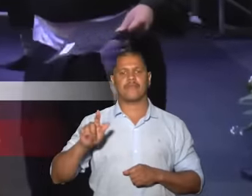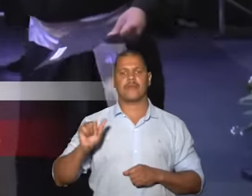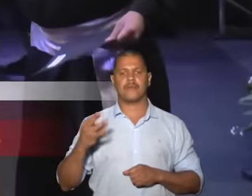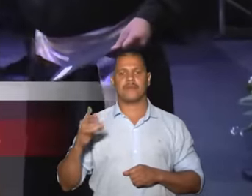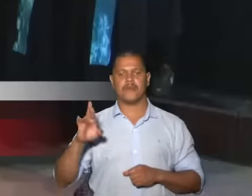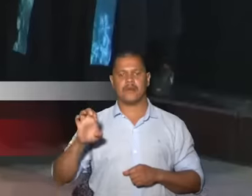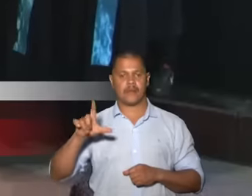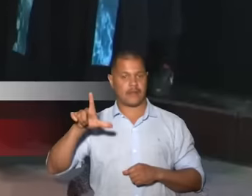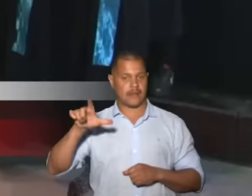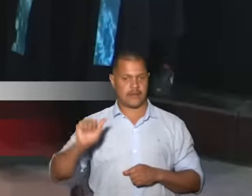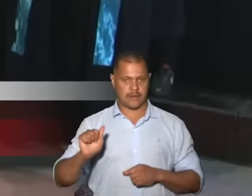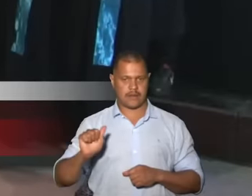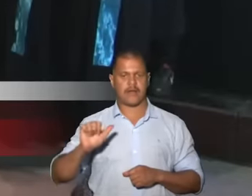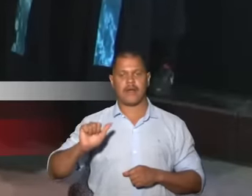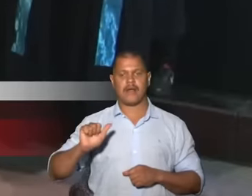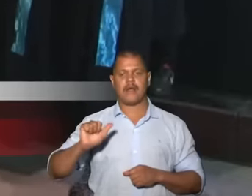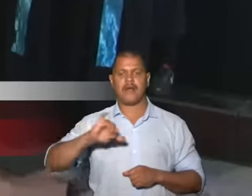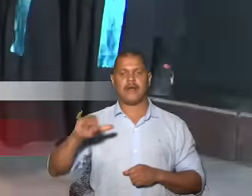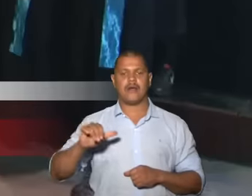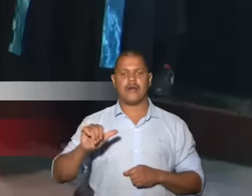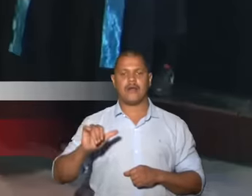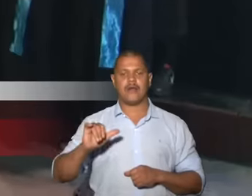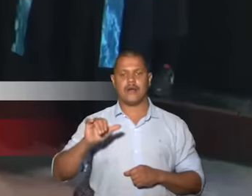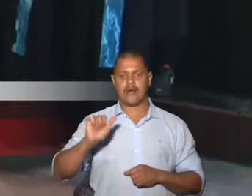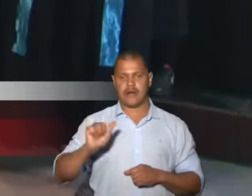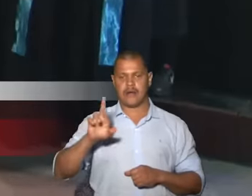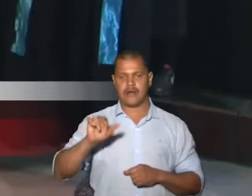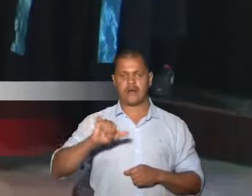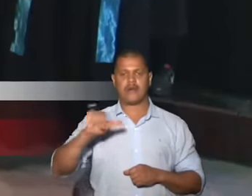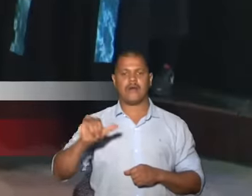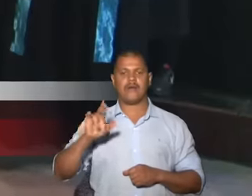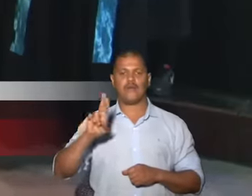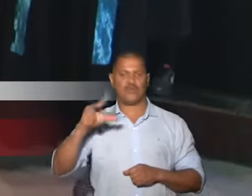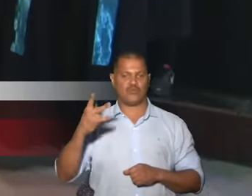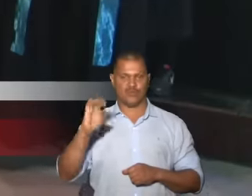Gabriela Araújo Duarte Melo Vieira.